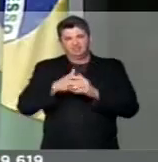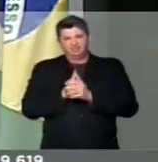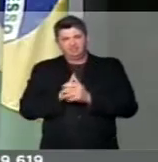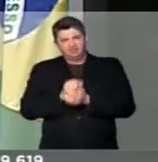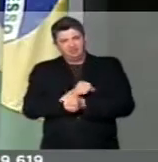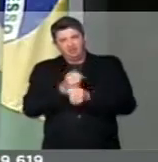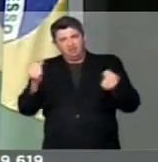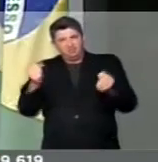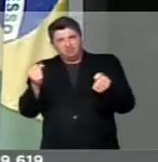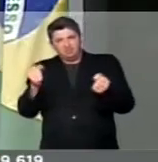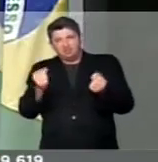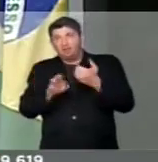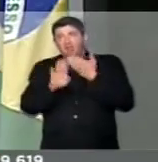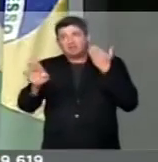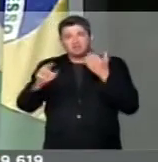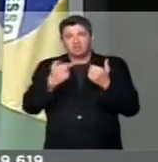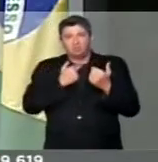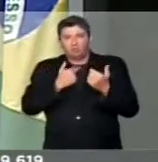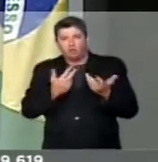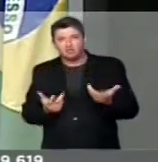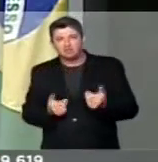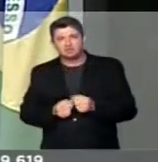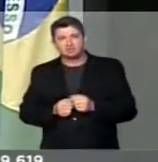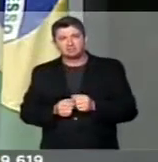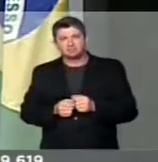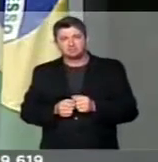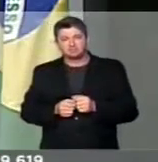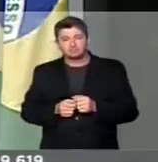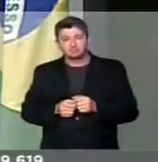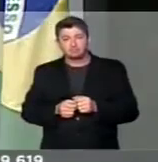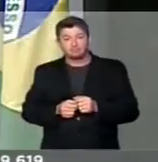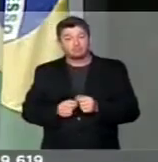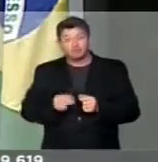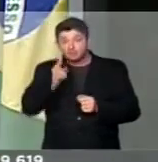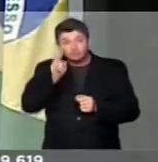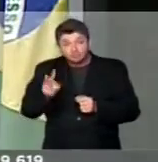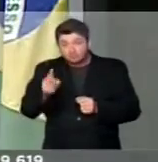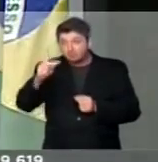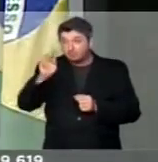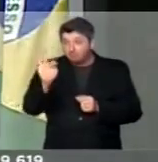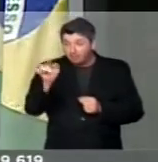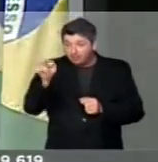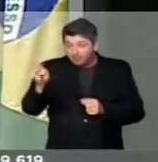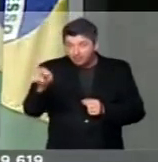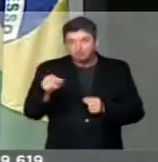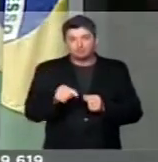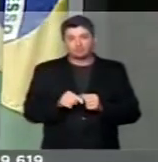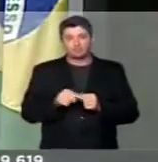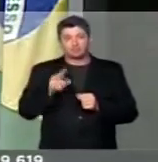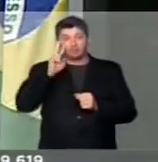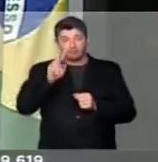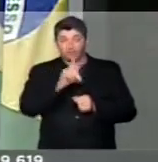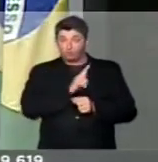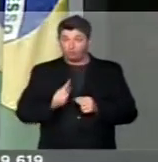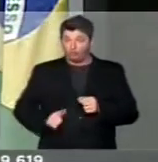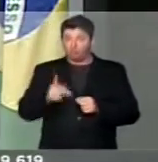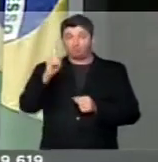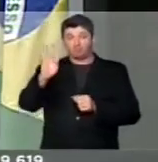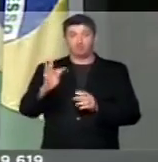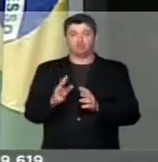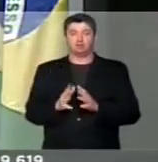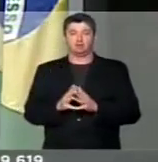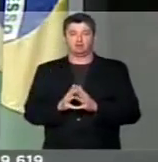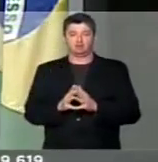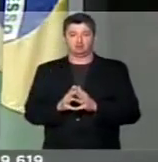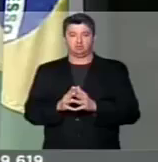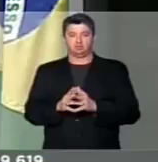Não é possível esse distanciamento. E isso se observa no PT, se observa no governo do PT. O